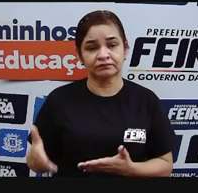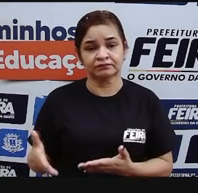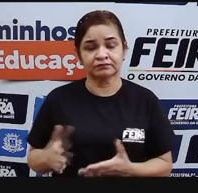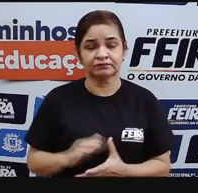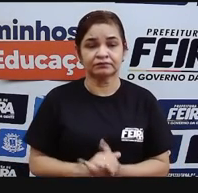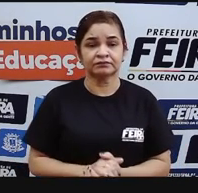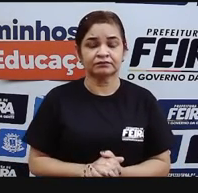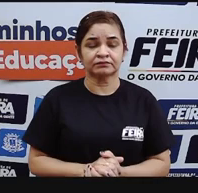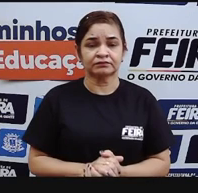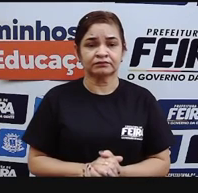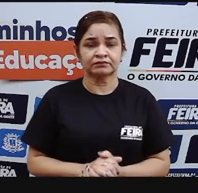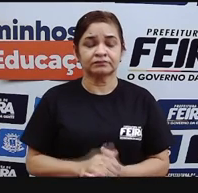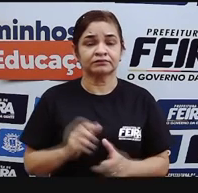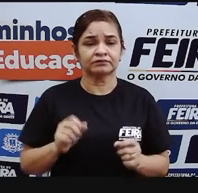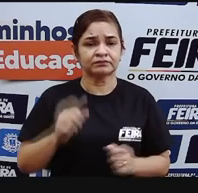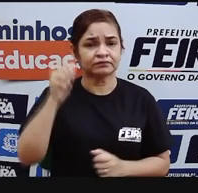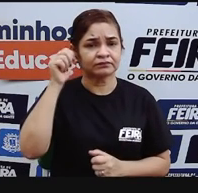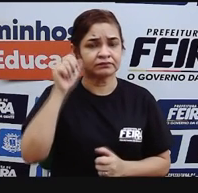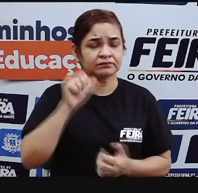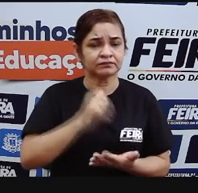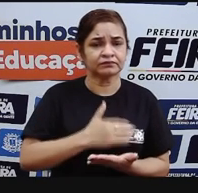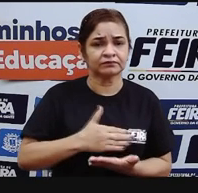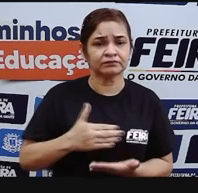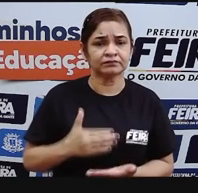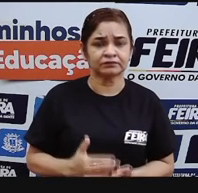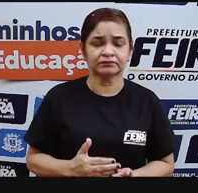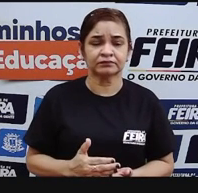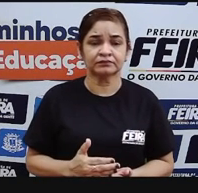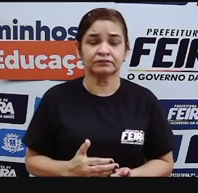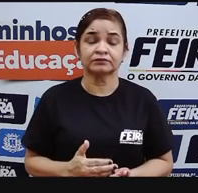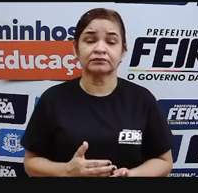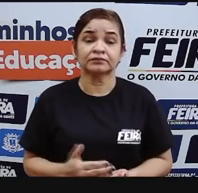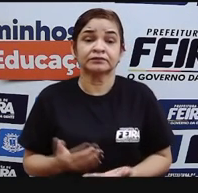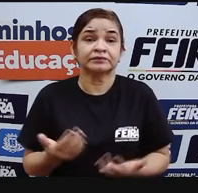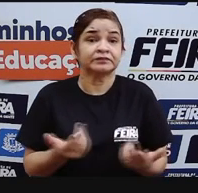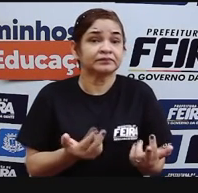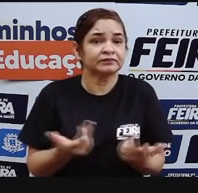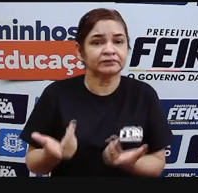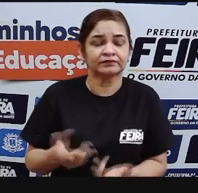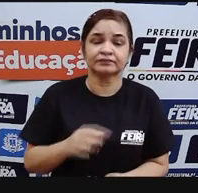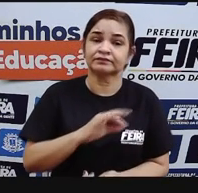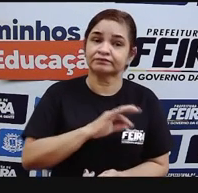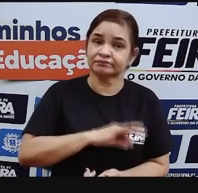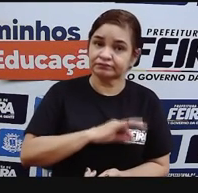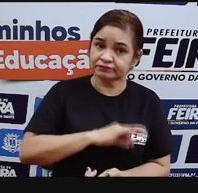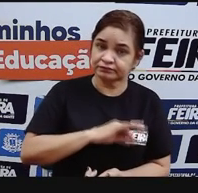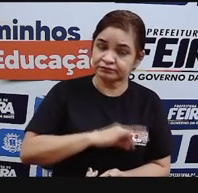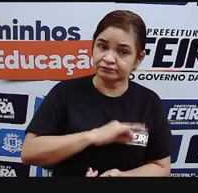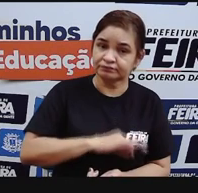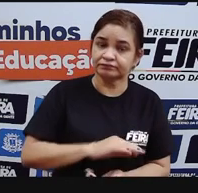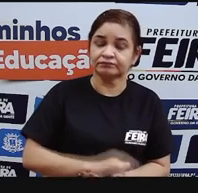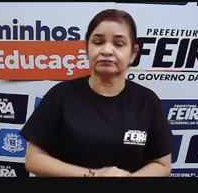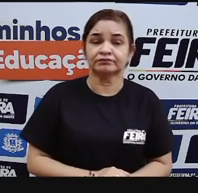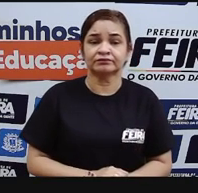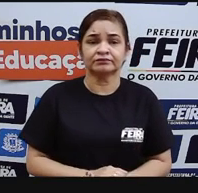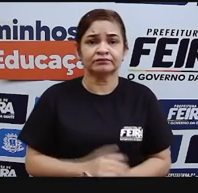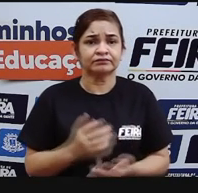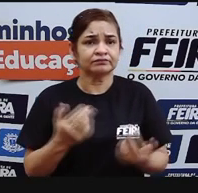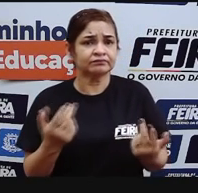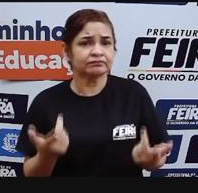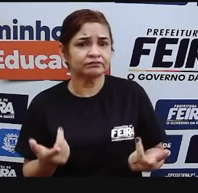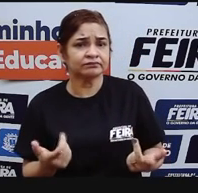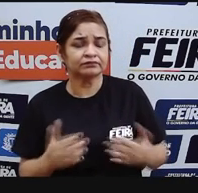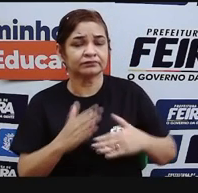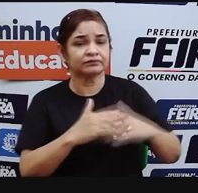luta das mulheres começou para igualar os salários. Né? A mulher que exerce a mesma profissão que o